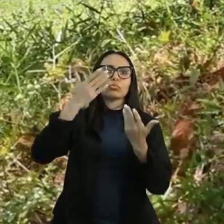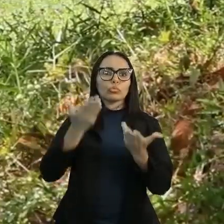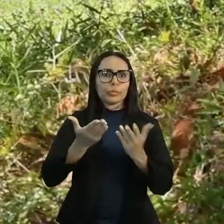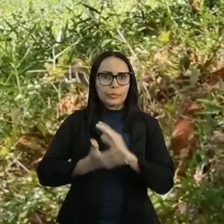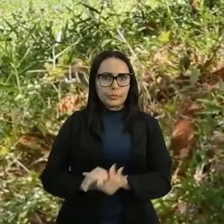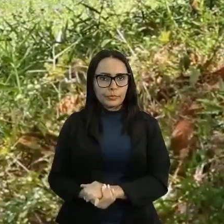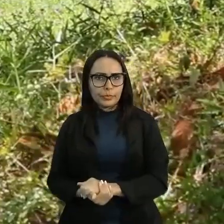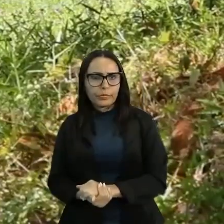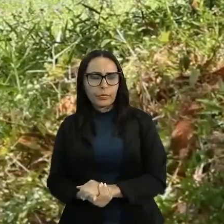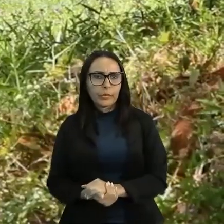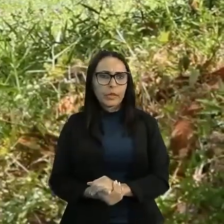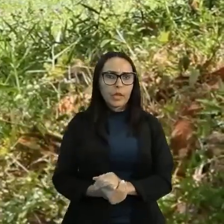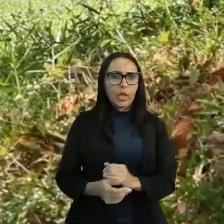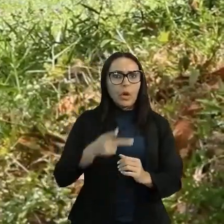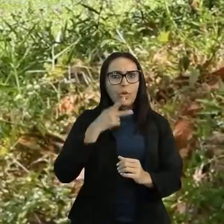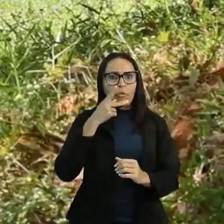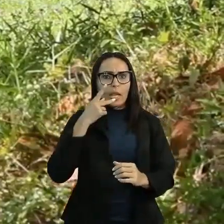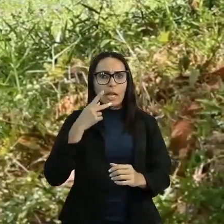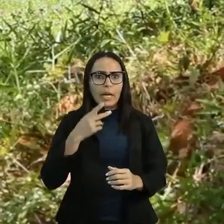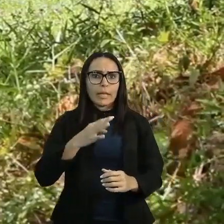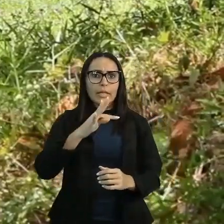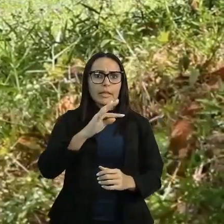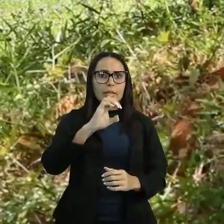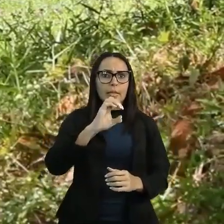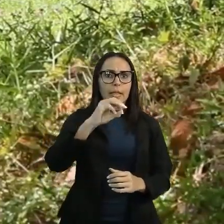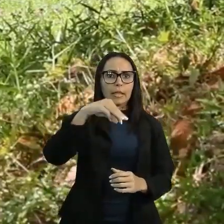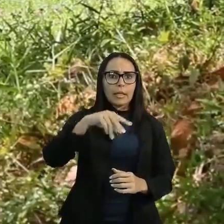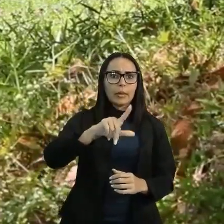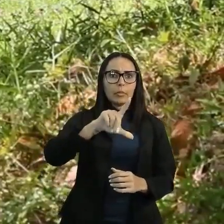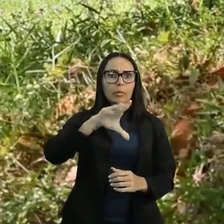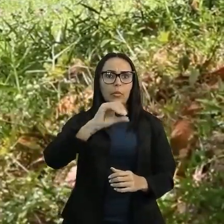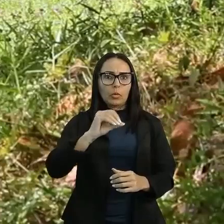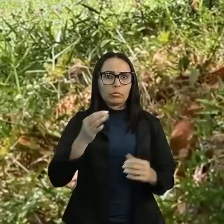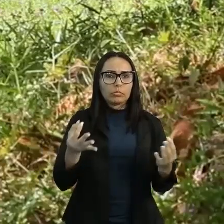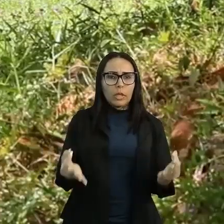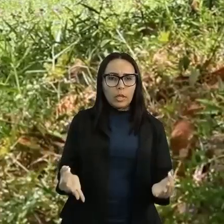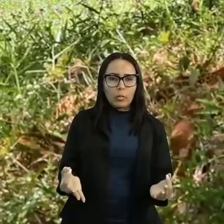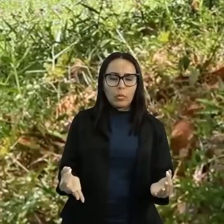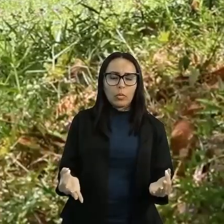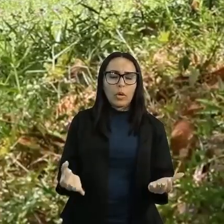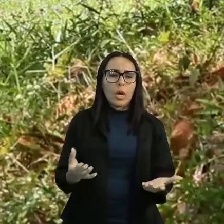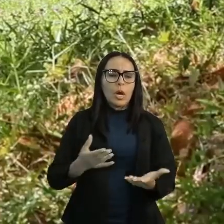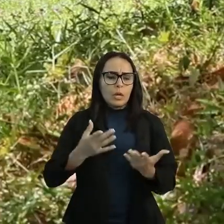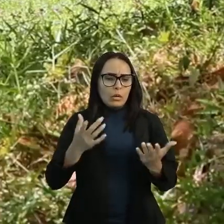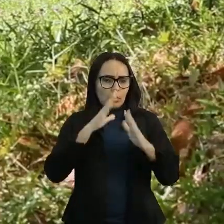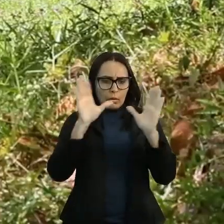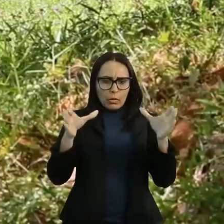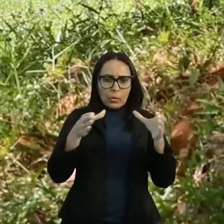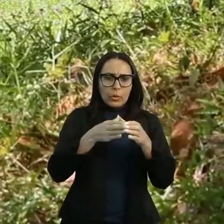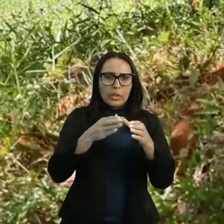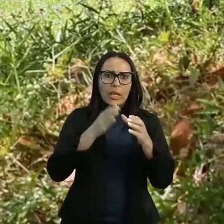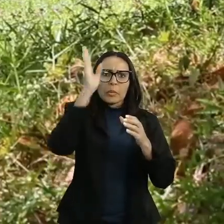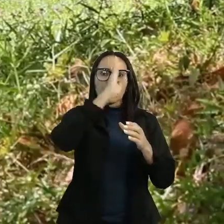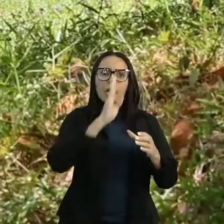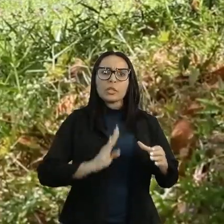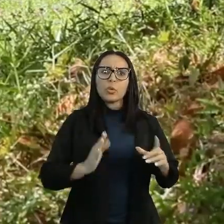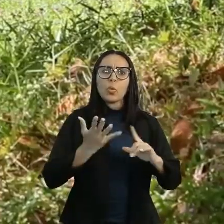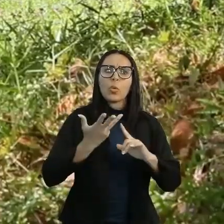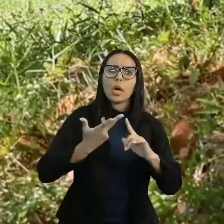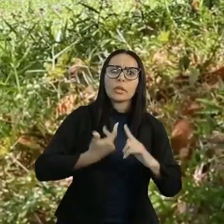caridade. assim, você é casado. É Exatamente. O que mais? O segundo é vanaprasta, quando você já tem ali 25, 30 anos de casado,